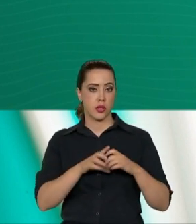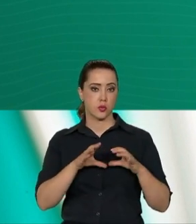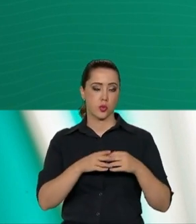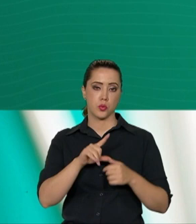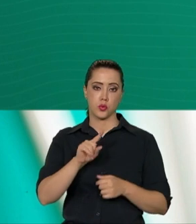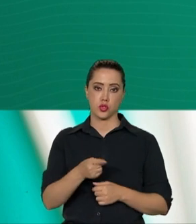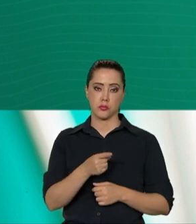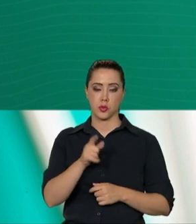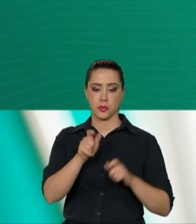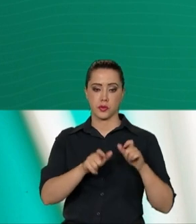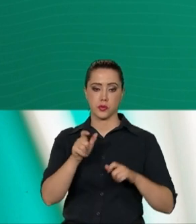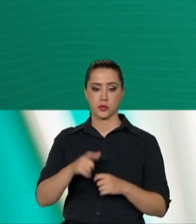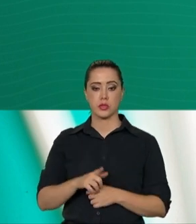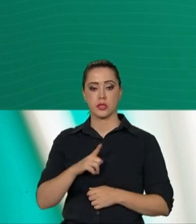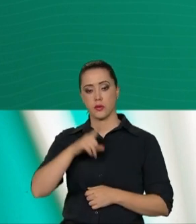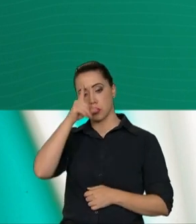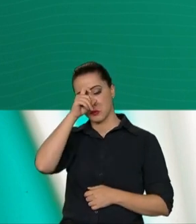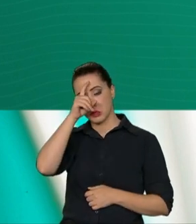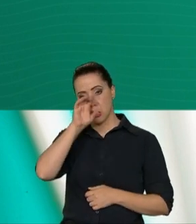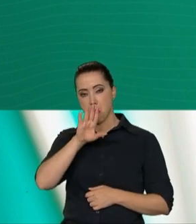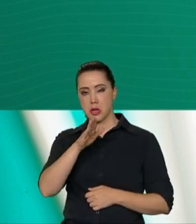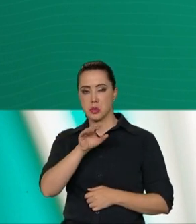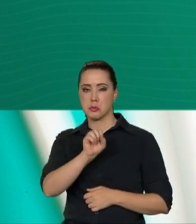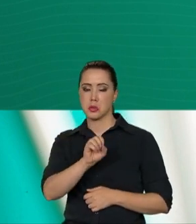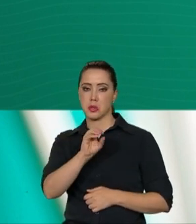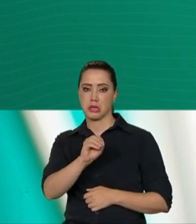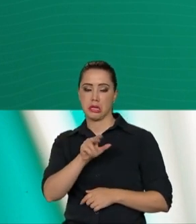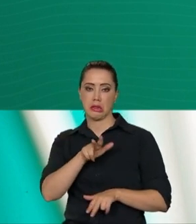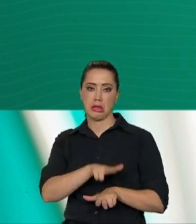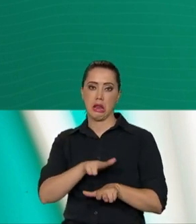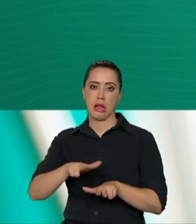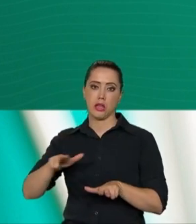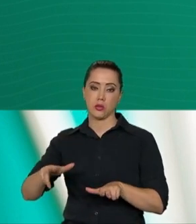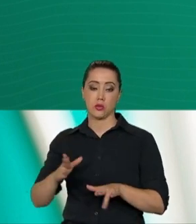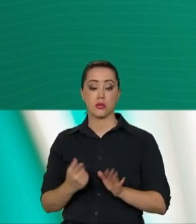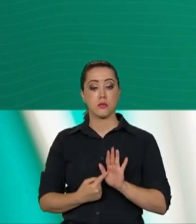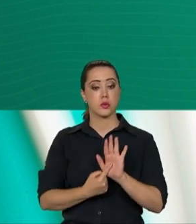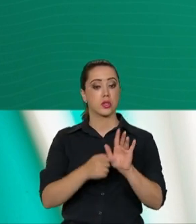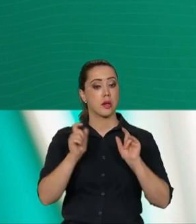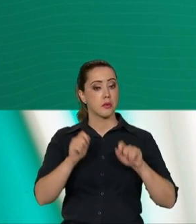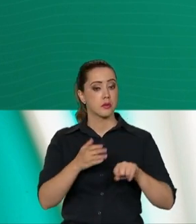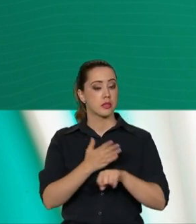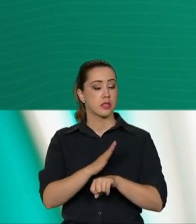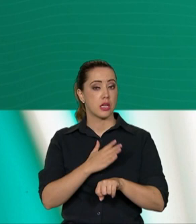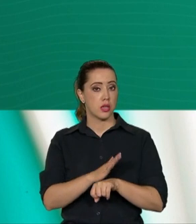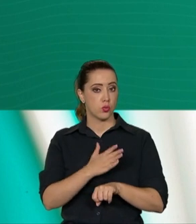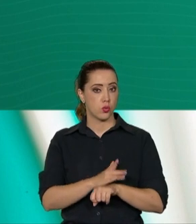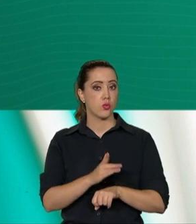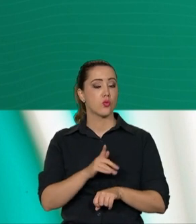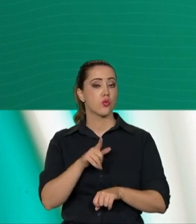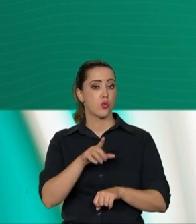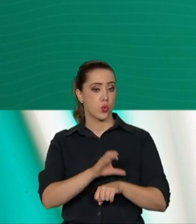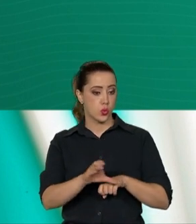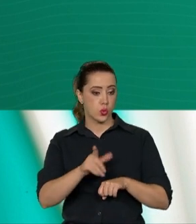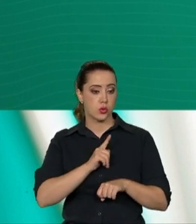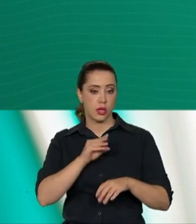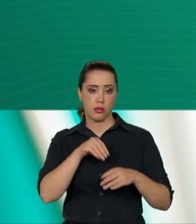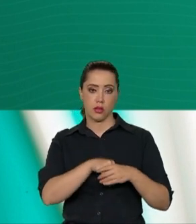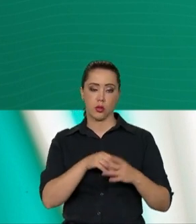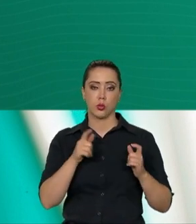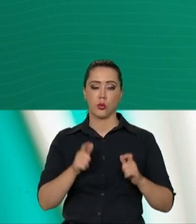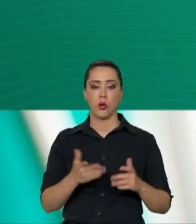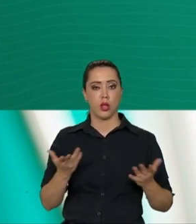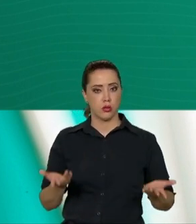habitantes, possuir hospital com pelo menos 80 leitos e demonstrar capacidade para abrigar o curso. As propostas